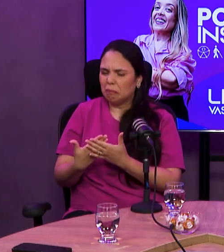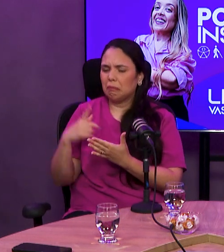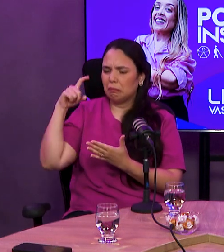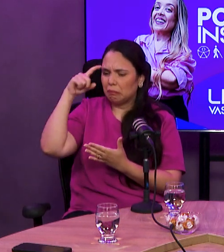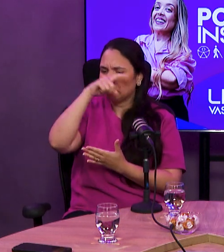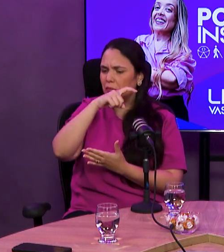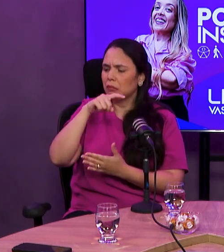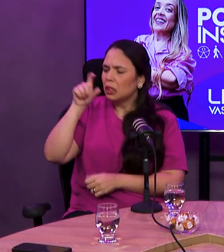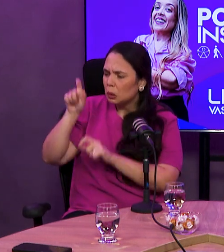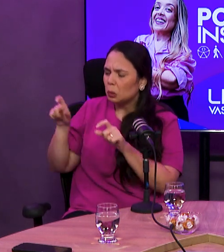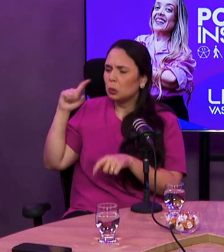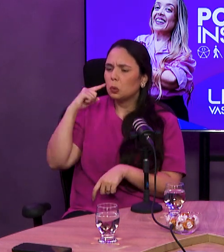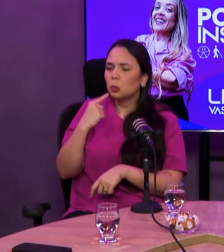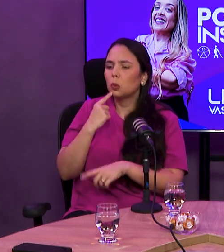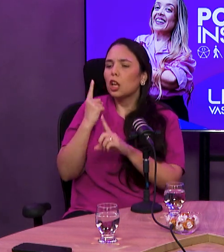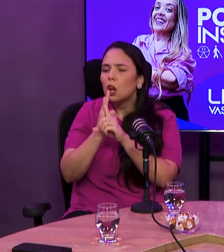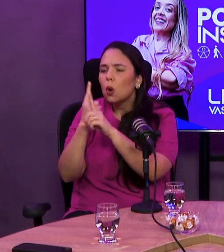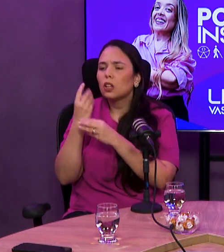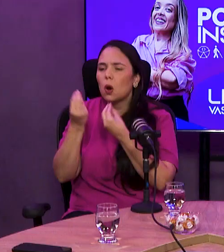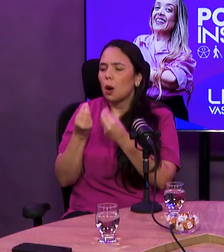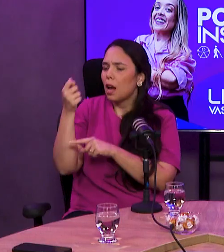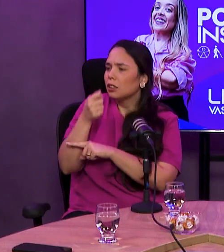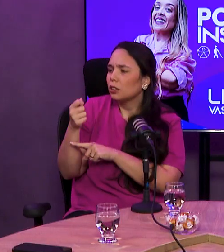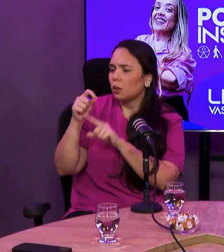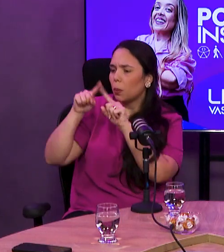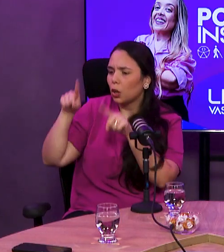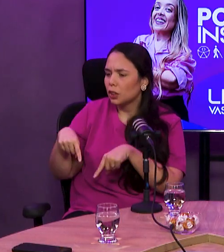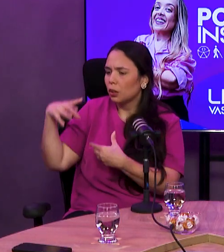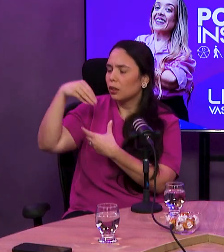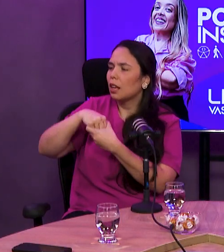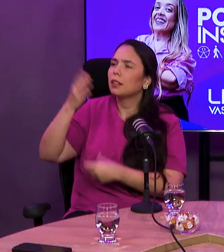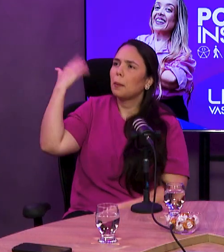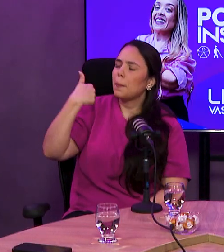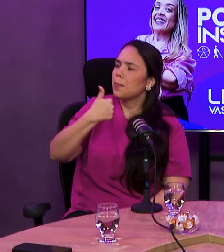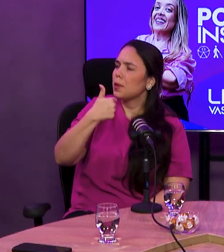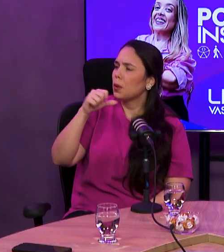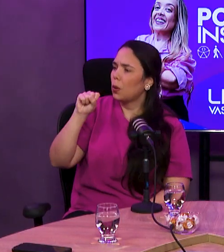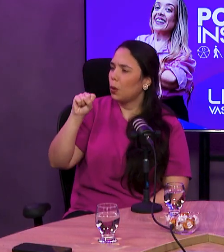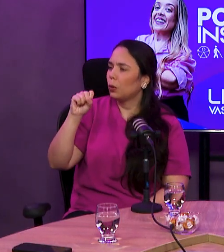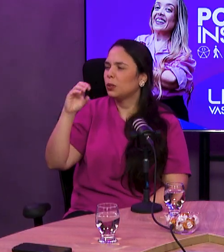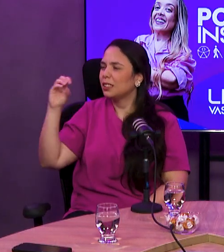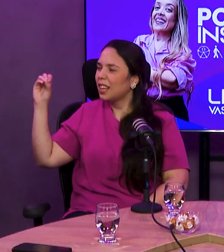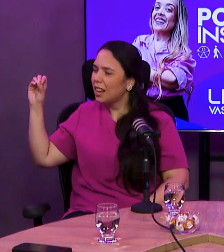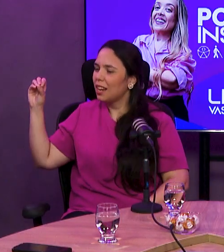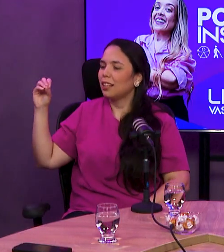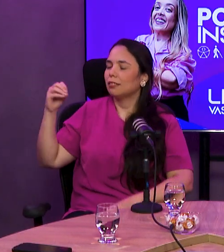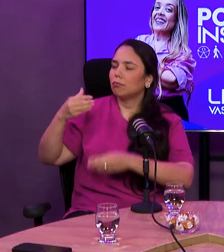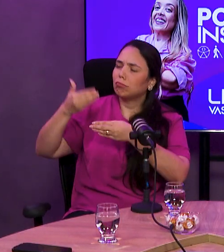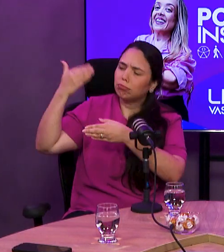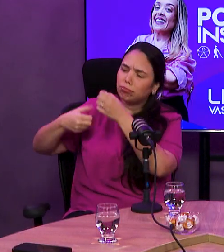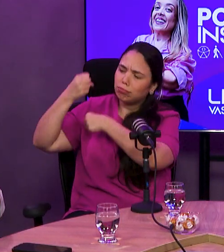dos encontros e associações, de projetos, da luta mesmo, em 1800 e bolinha, 1900 e